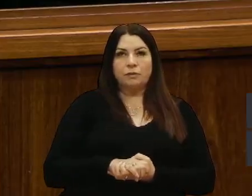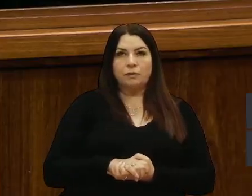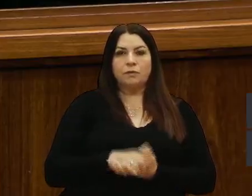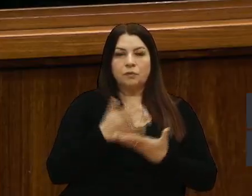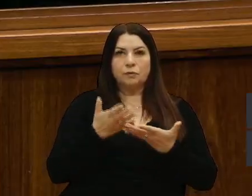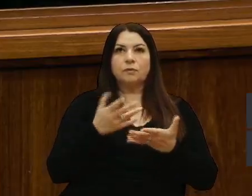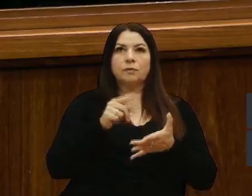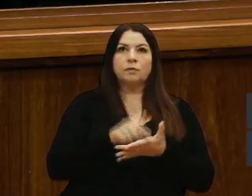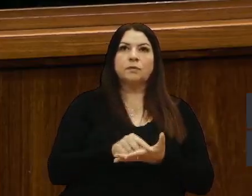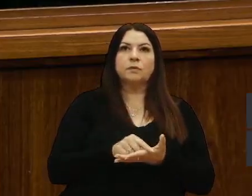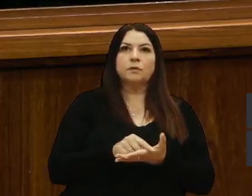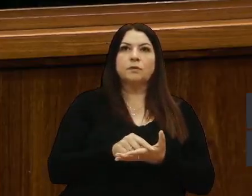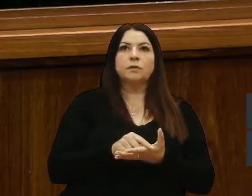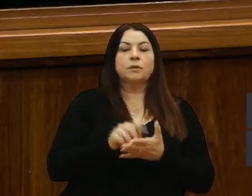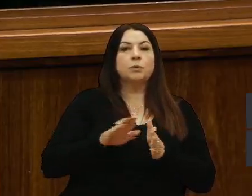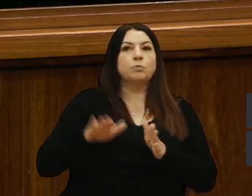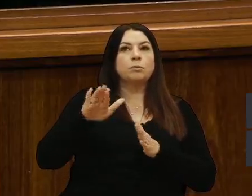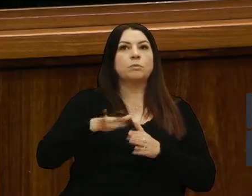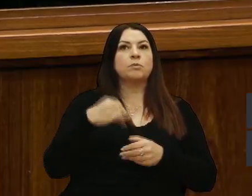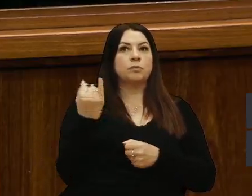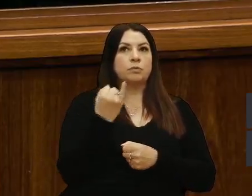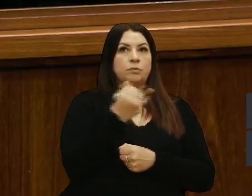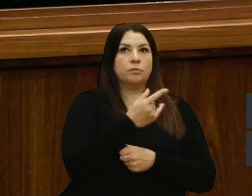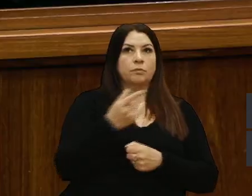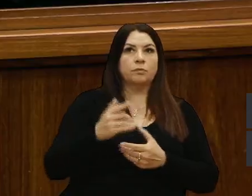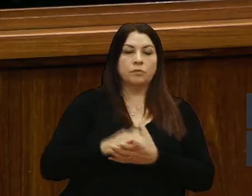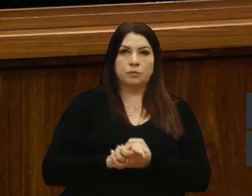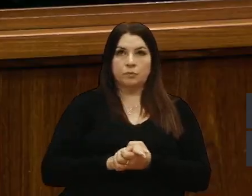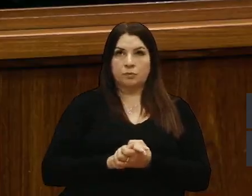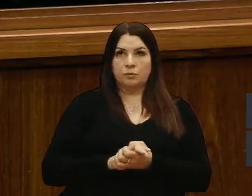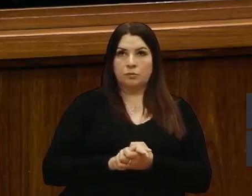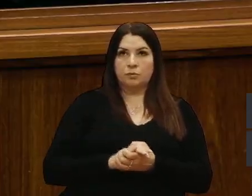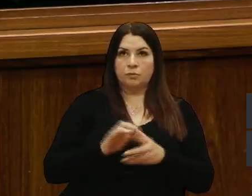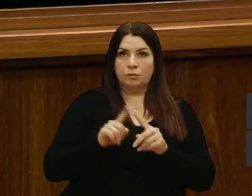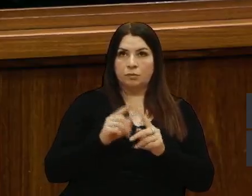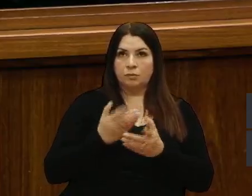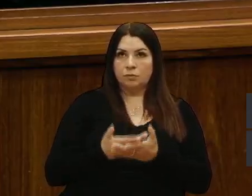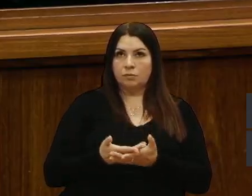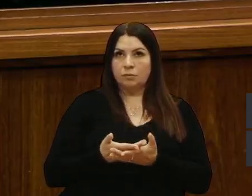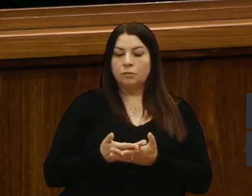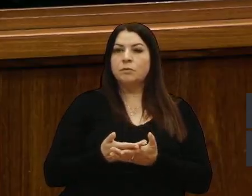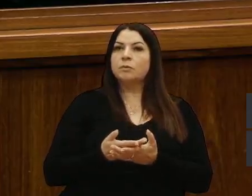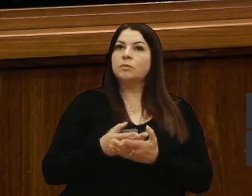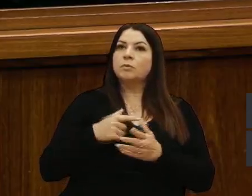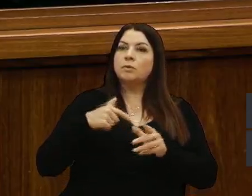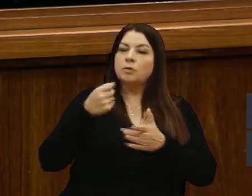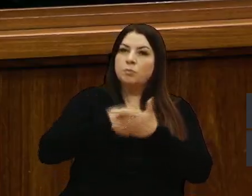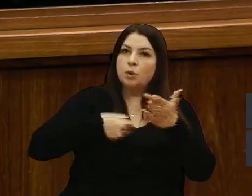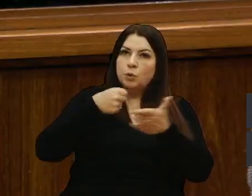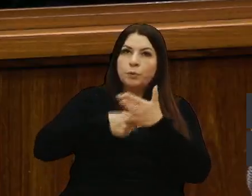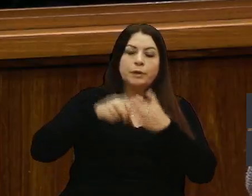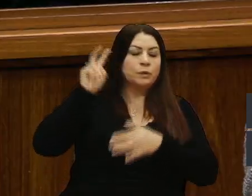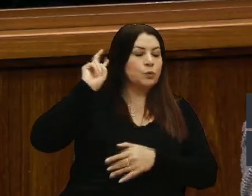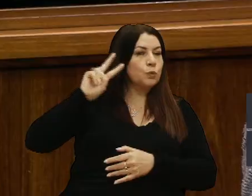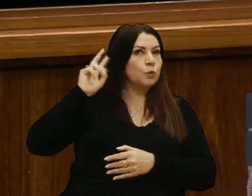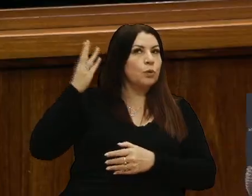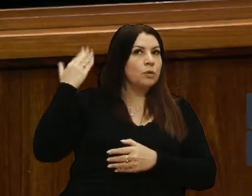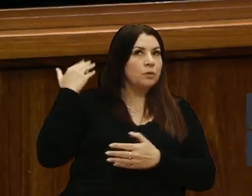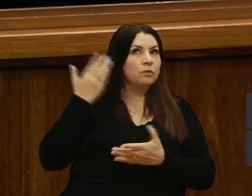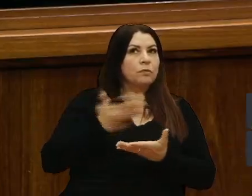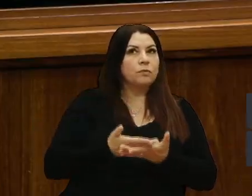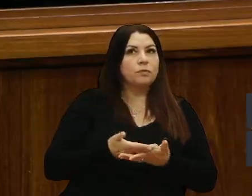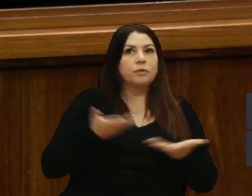Então, isso é um passo muito importante e é algo que é fruto de uma luta histórica de